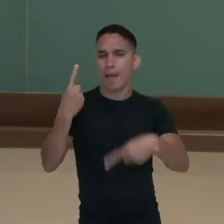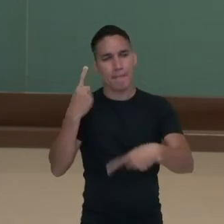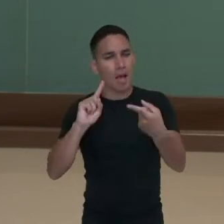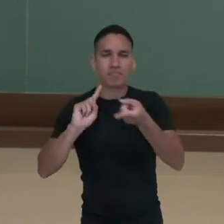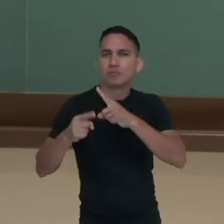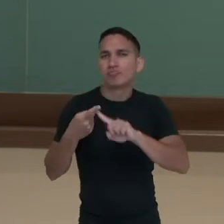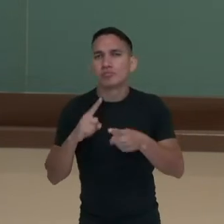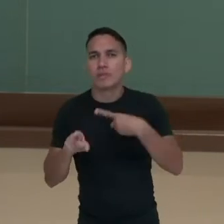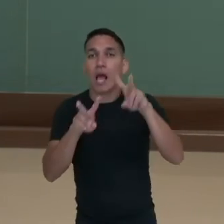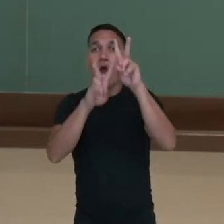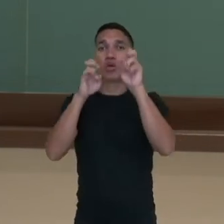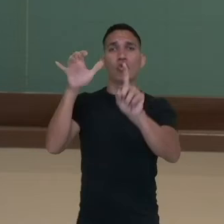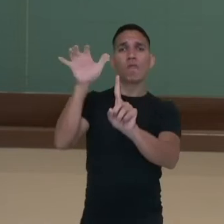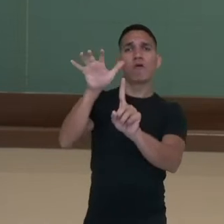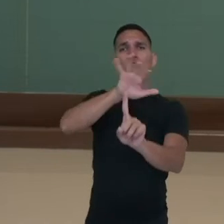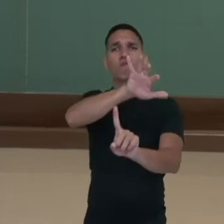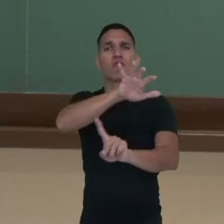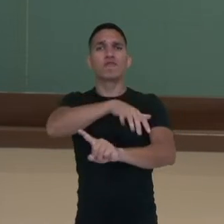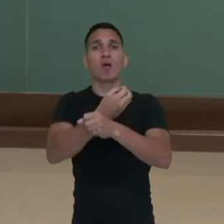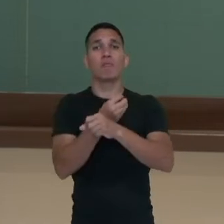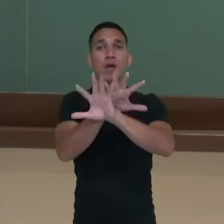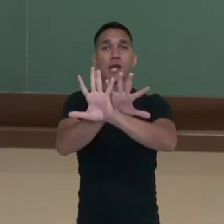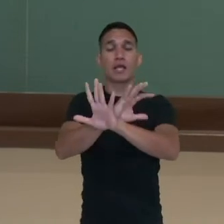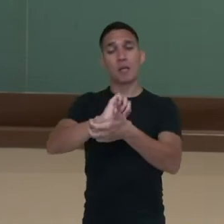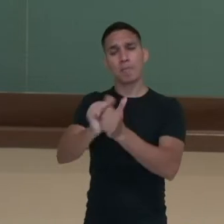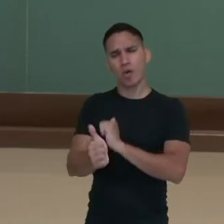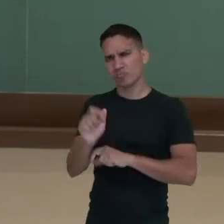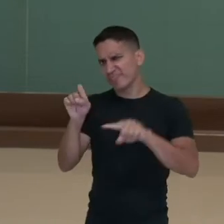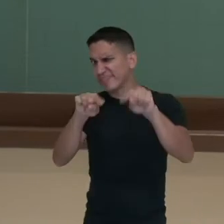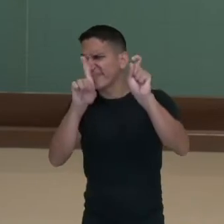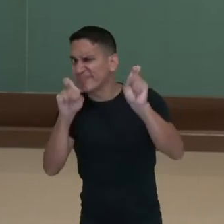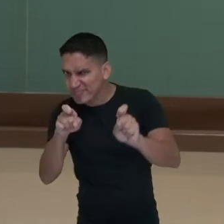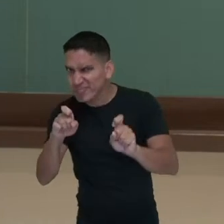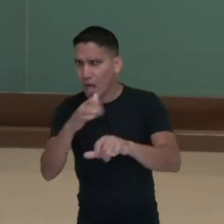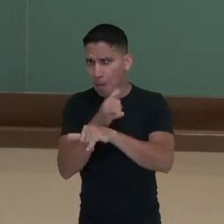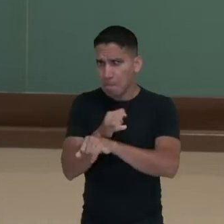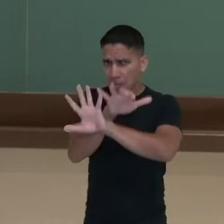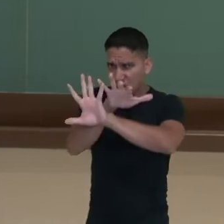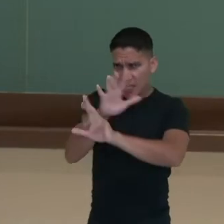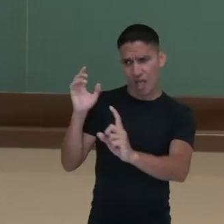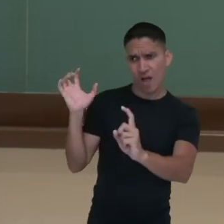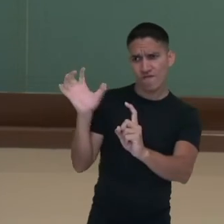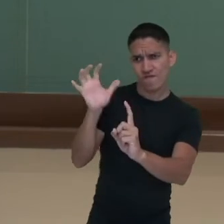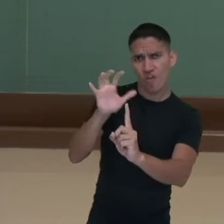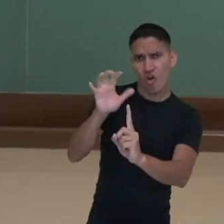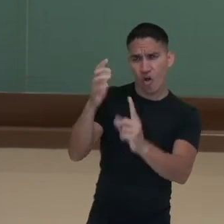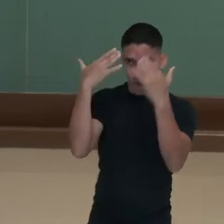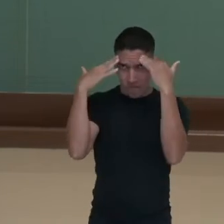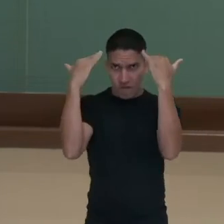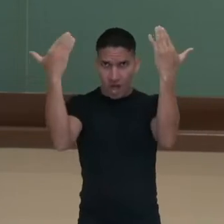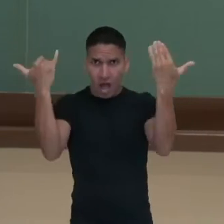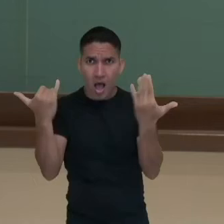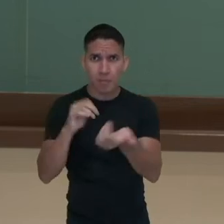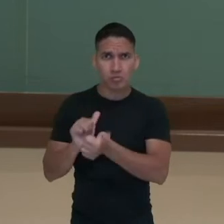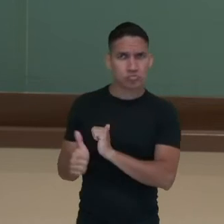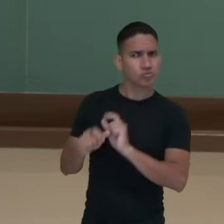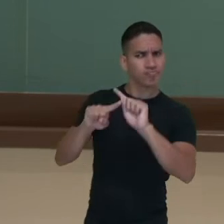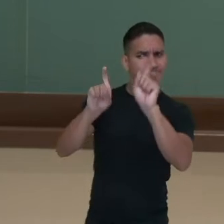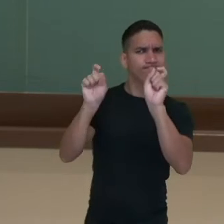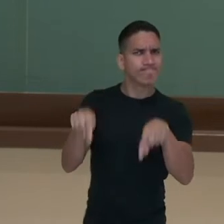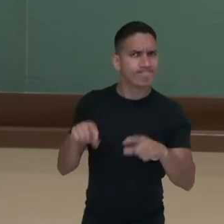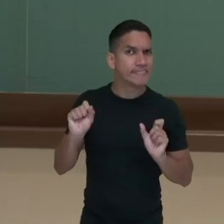a influência da mídia no esporte. Será que a mídia ela influencia na popularidade do esporte,